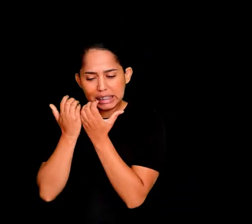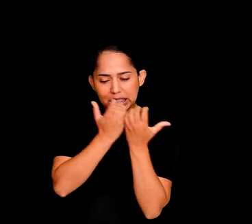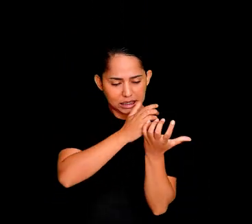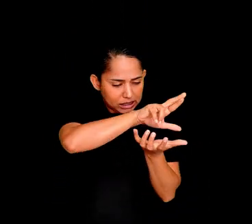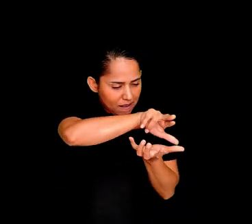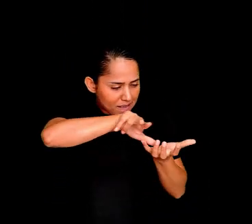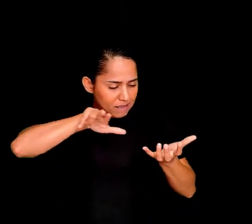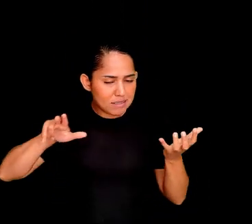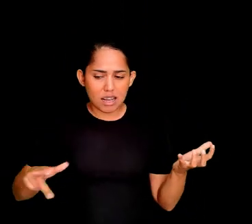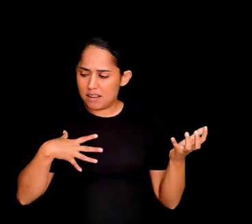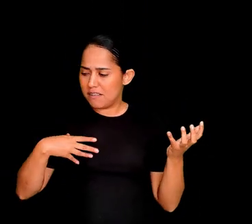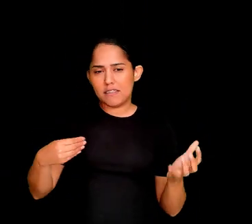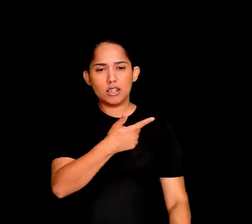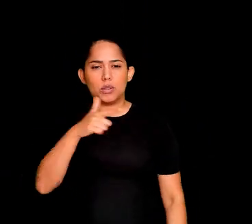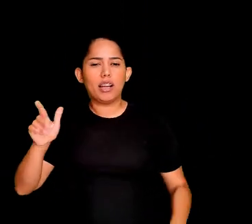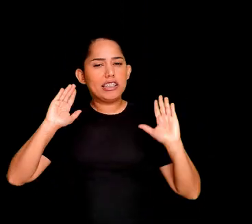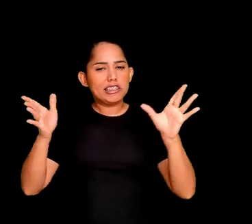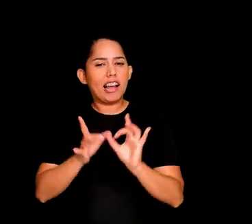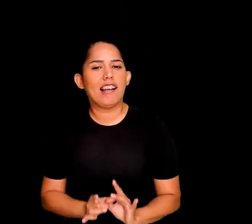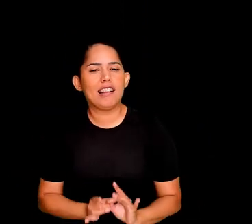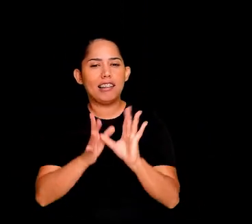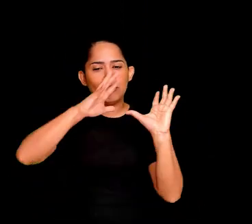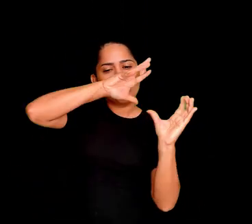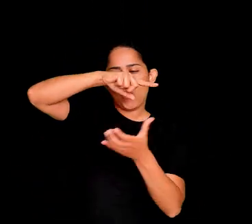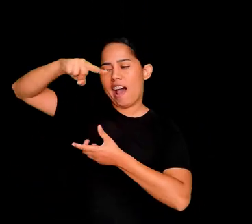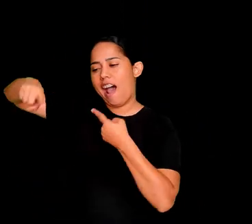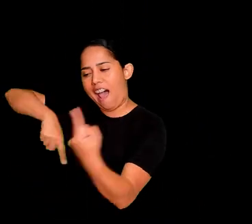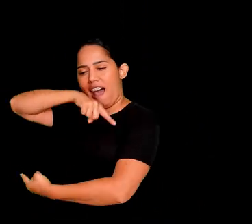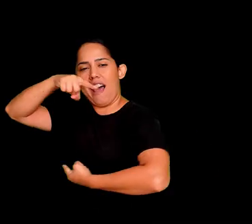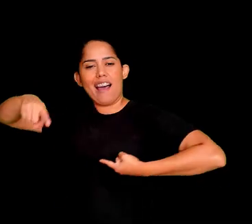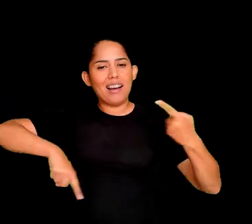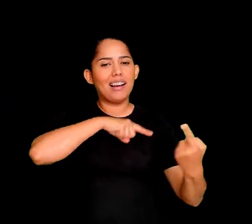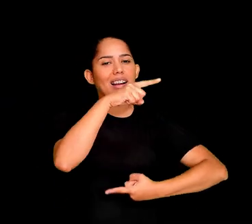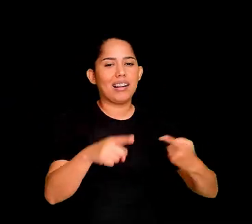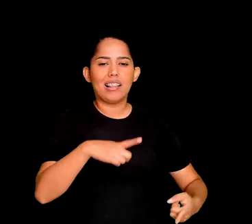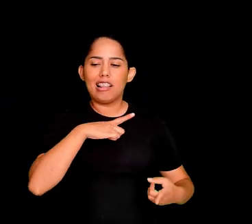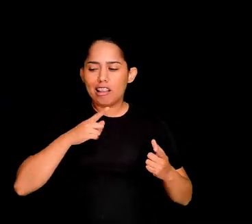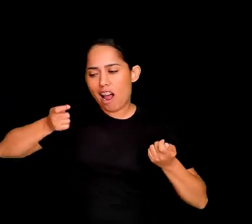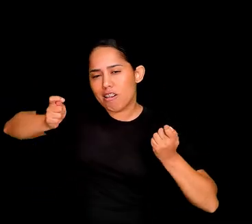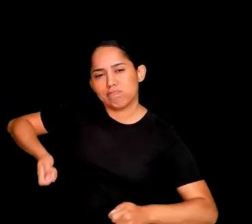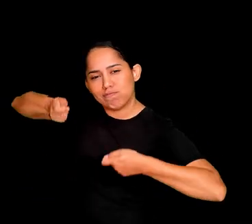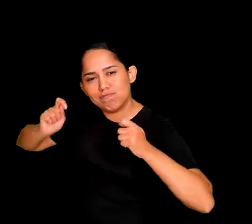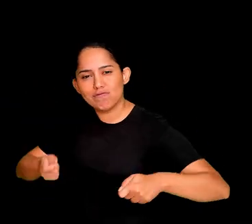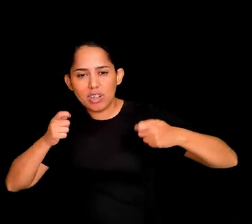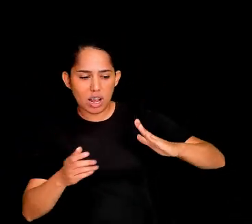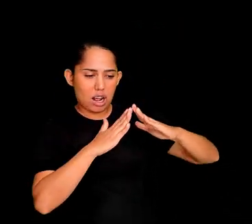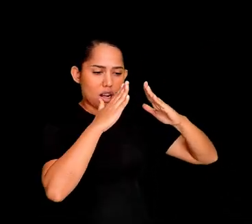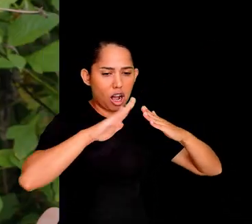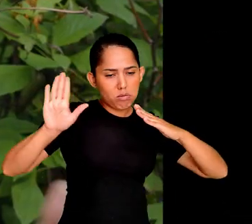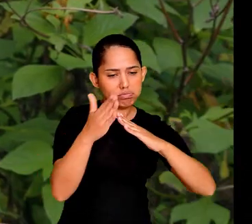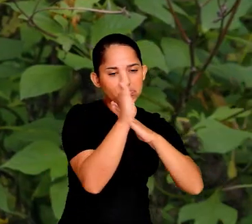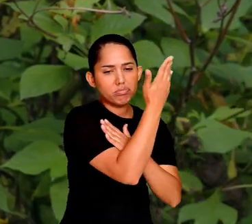pumonha, jirimu, milho. Já nem tem filho, todos soltos no trilho deste girimundo a rodar. Tem seu